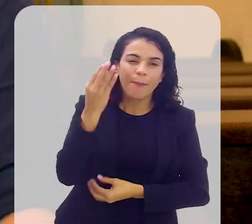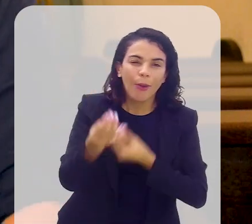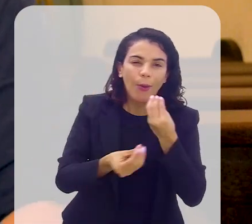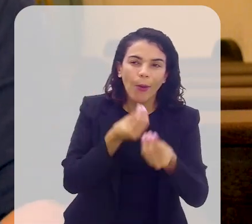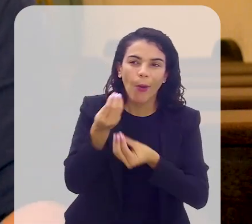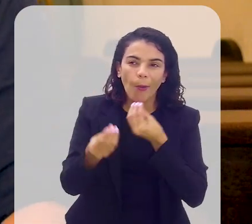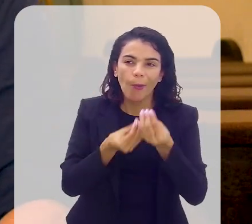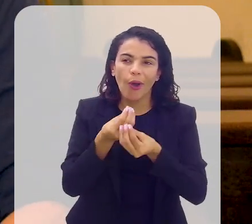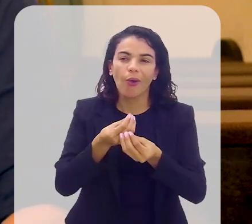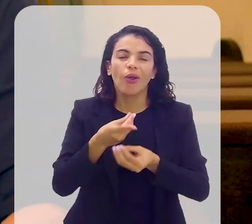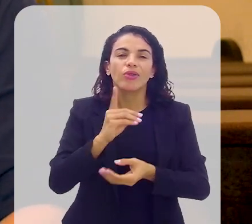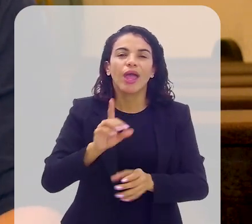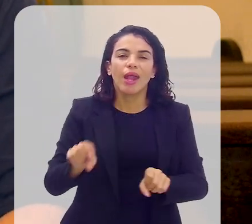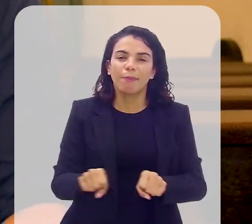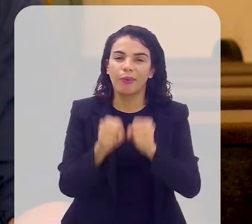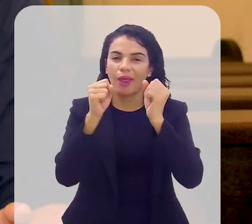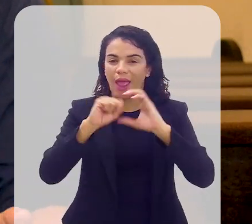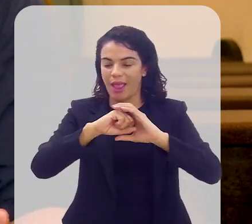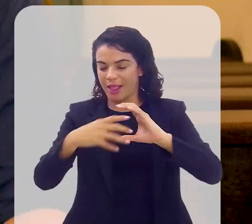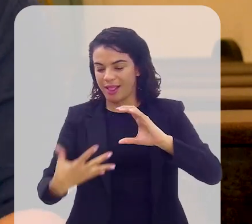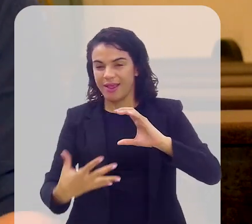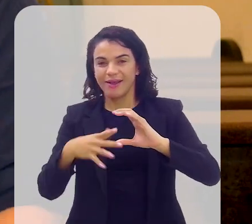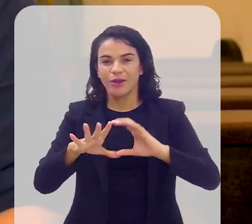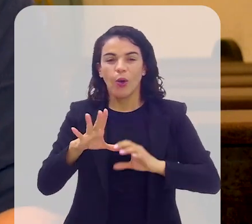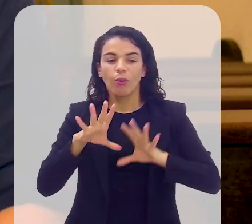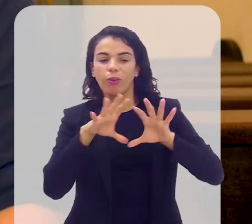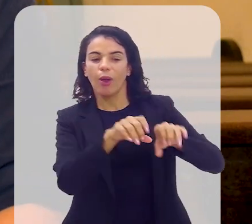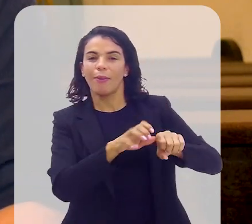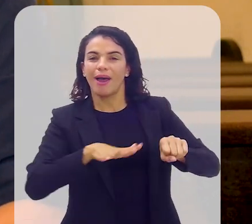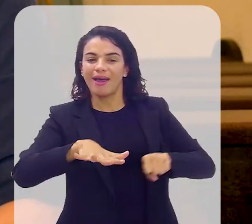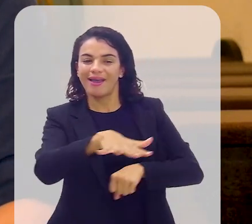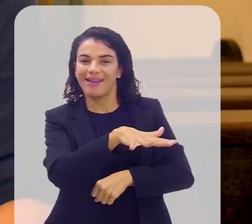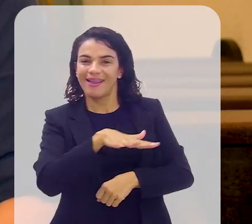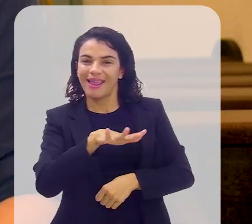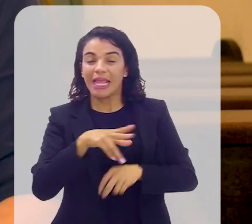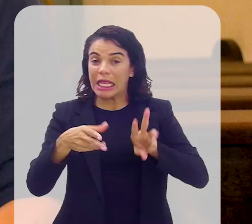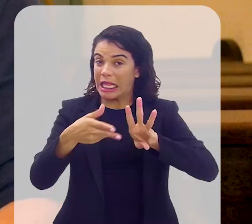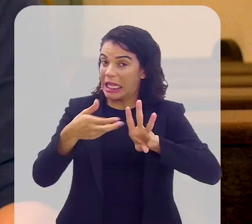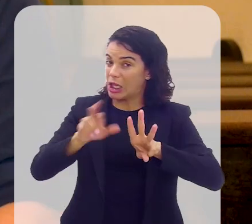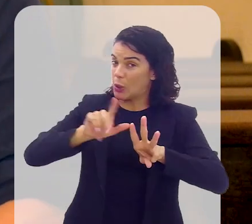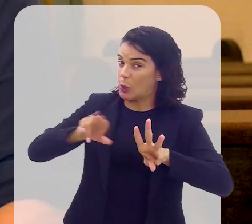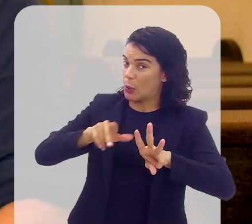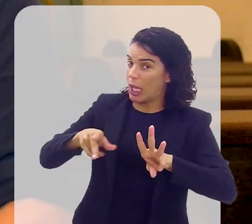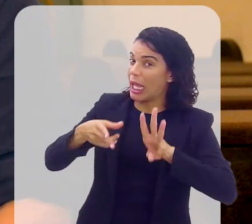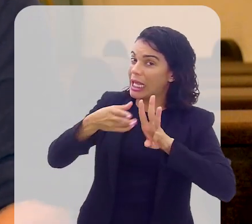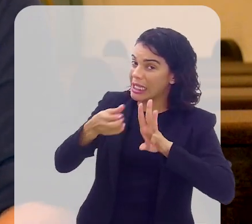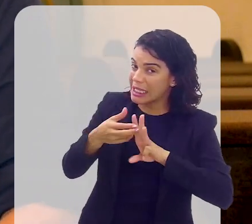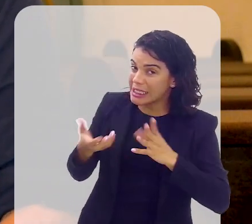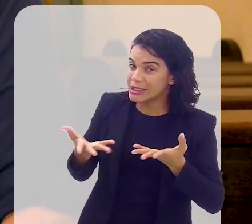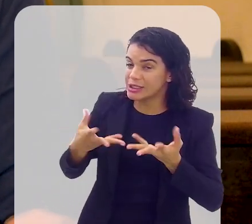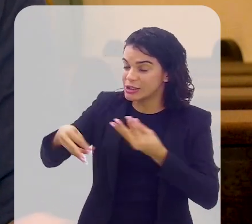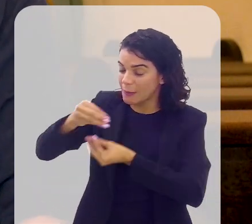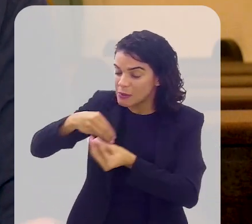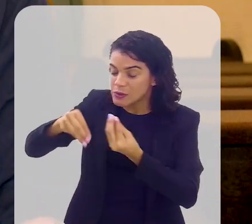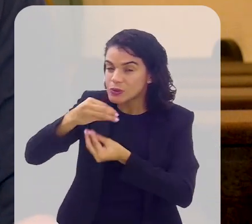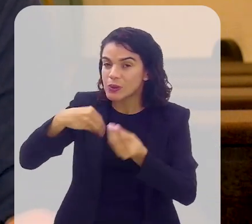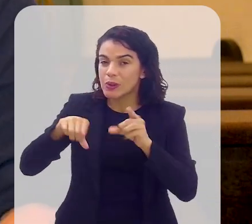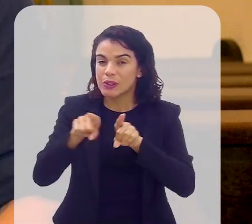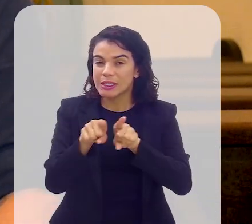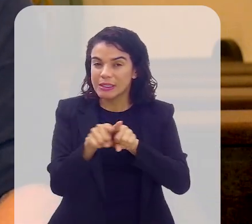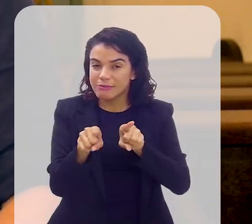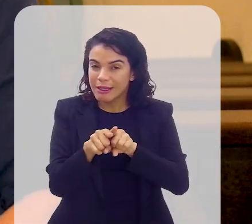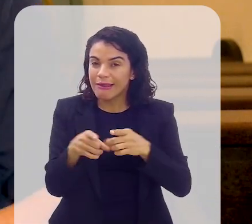Já declaravam, sabe como é que é, quando querem descaracterizar e tomar as terras, já diz que os indígenas não são mais tão